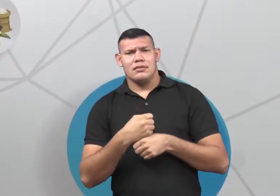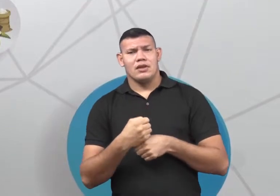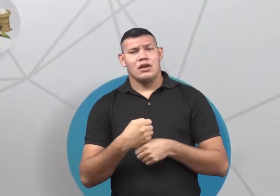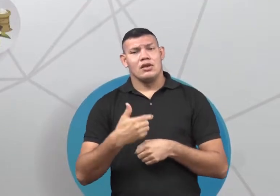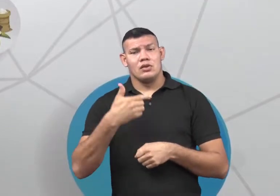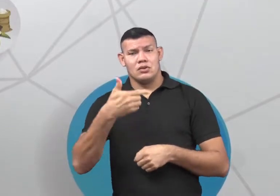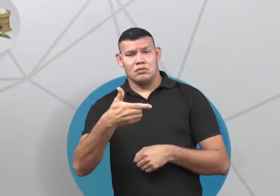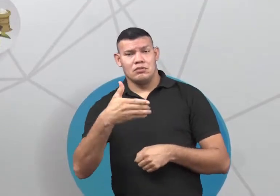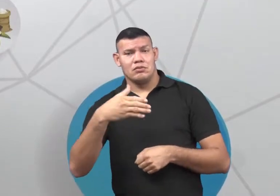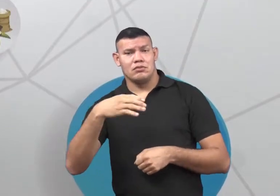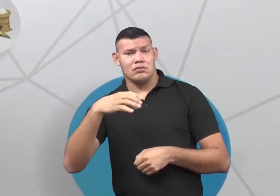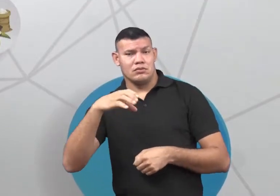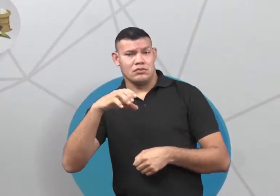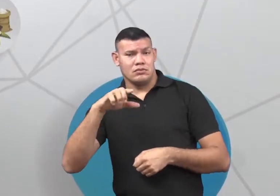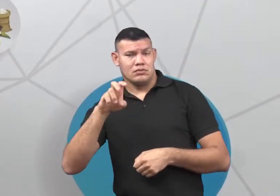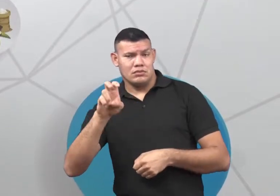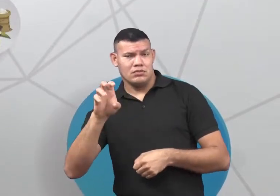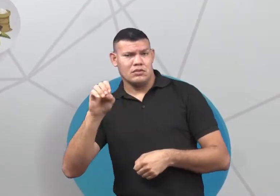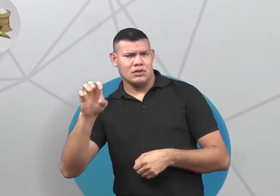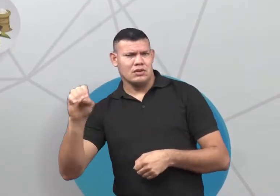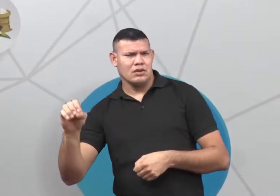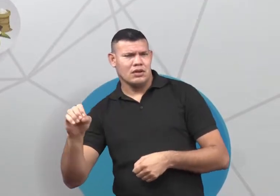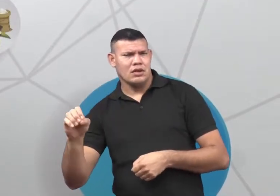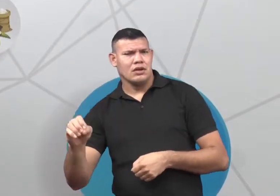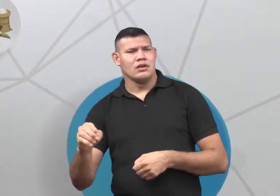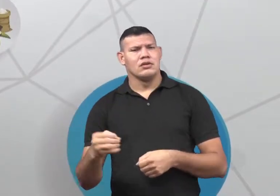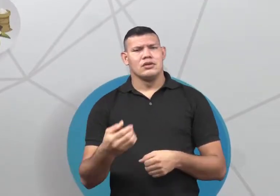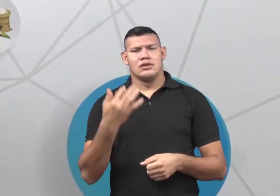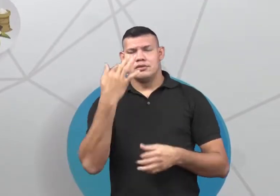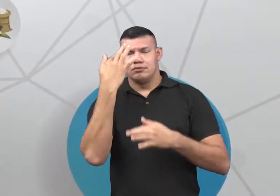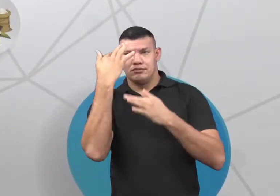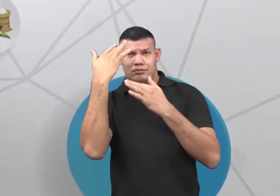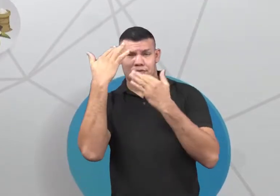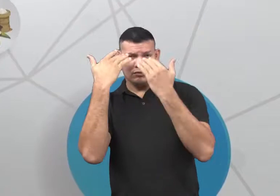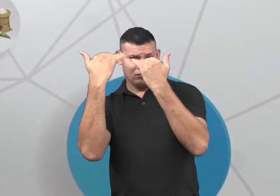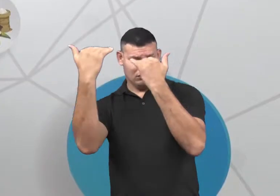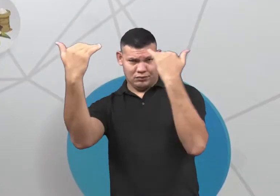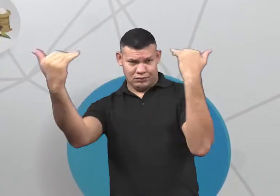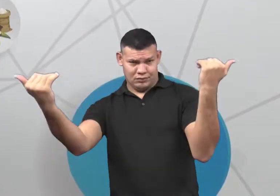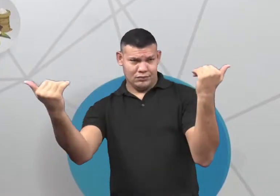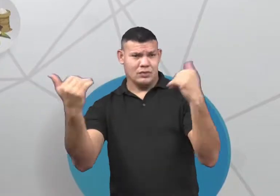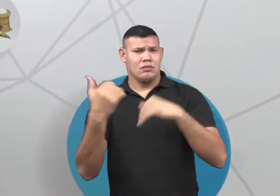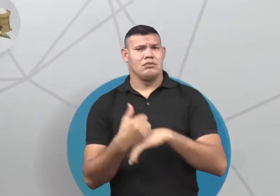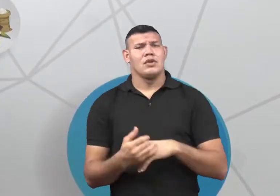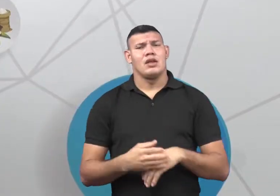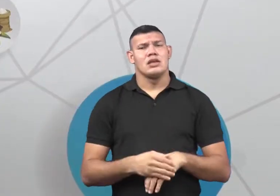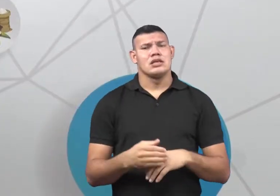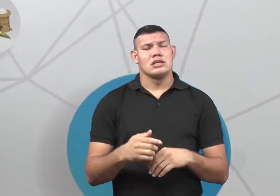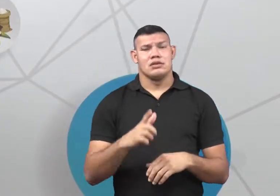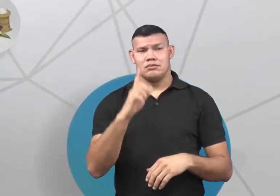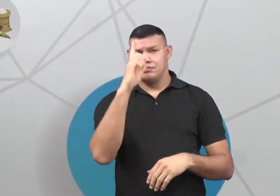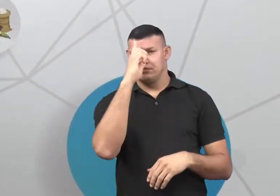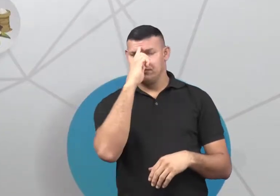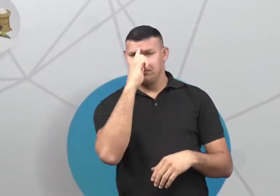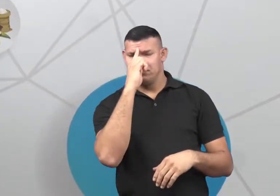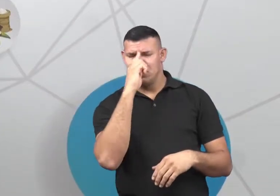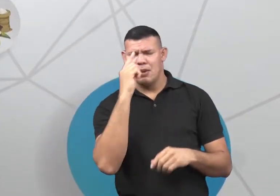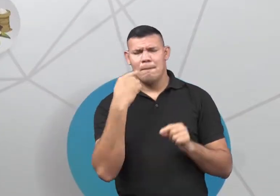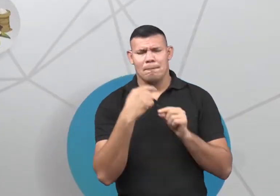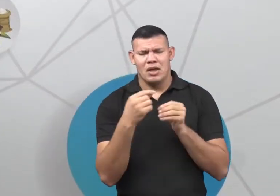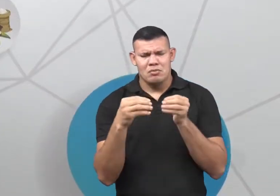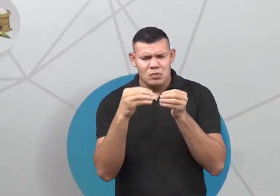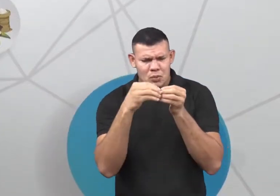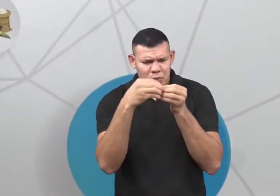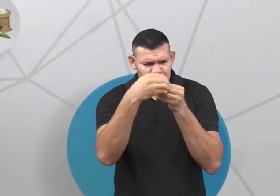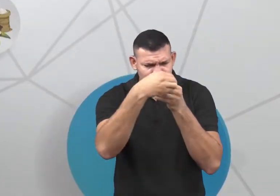filósofo grego chamado Demócrito, ele acreditava que os corpos da natureza eram formados por partículas muito pequenas